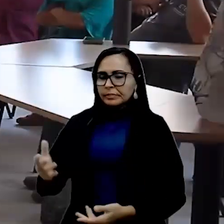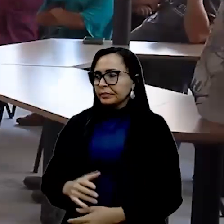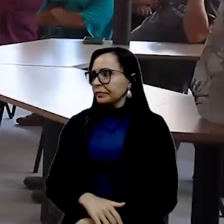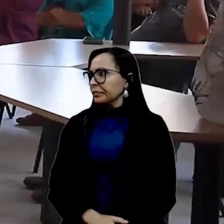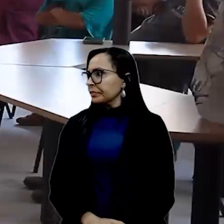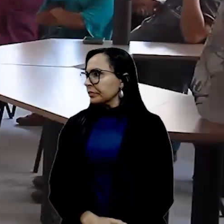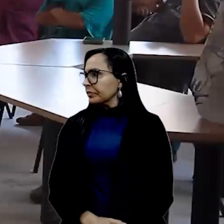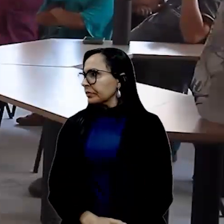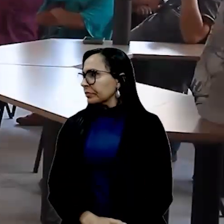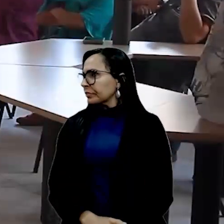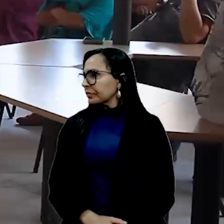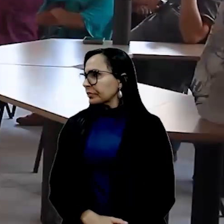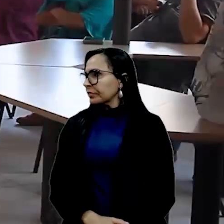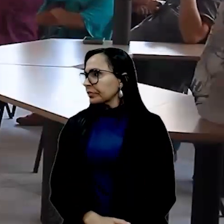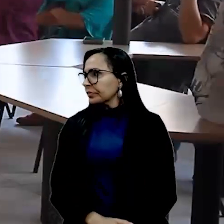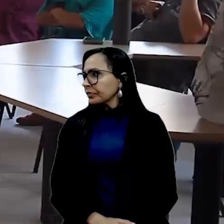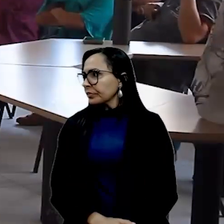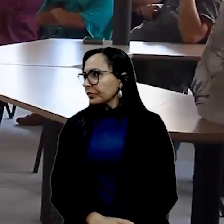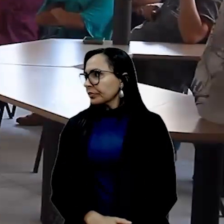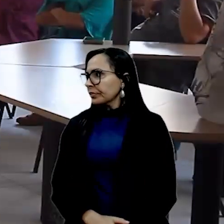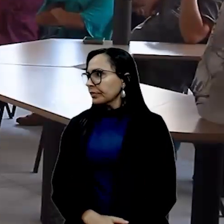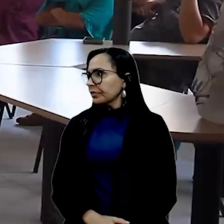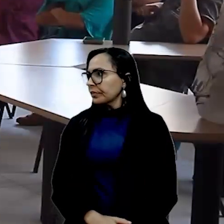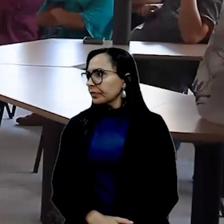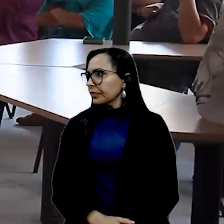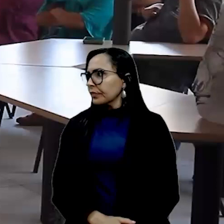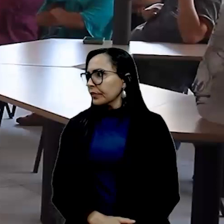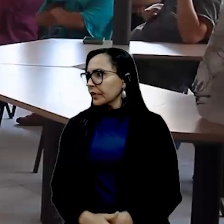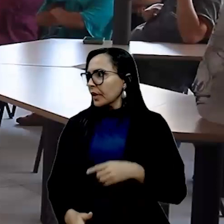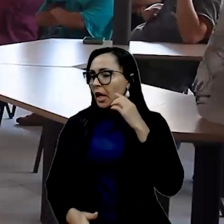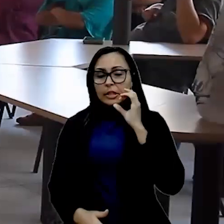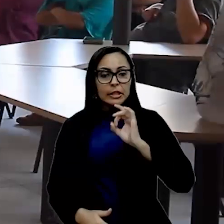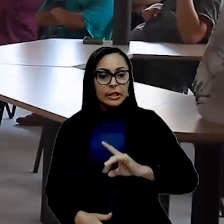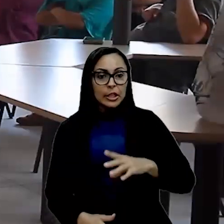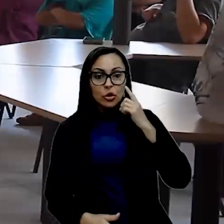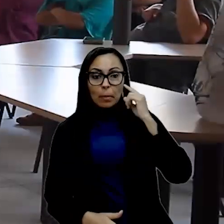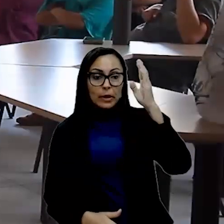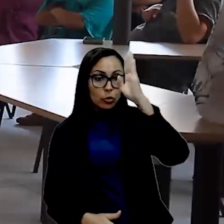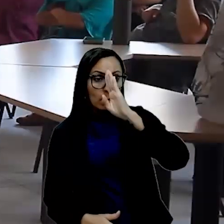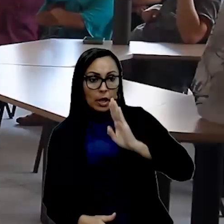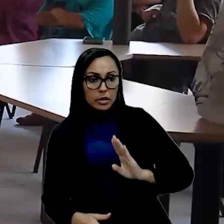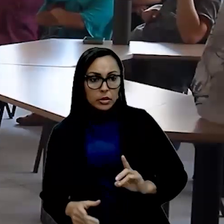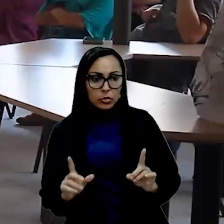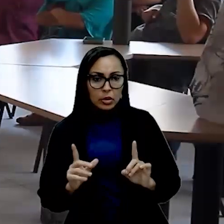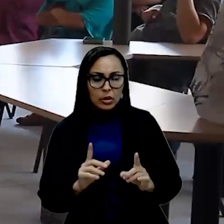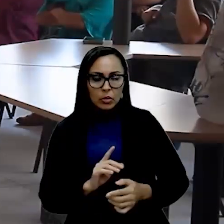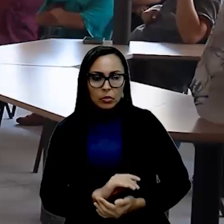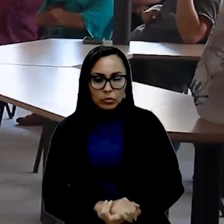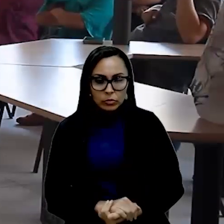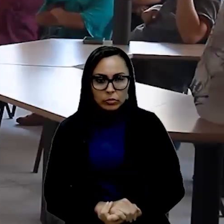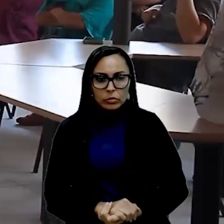Mas aqui você tem uma noção de como funciona, né? Que não é somente no Brasil que come gordura, não. Come gordura no mundo todo, né? No mundo todo.